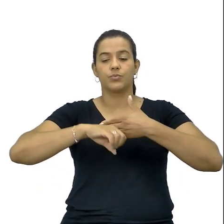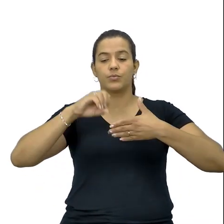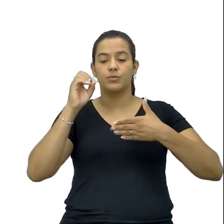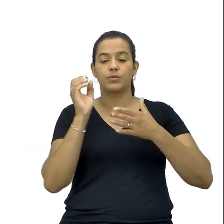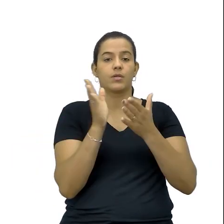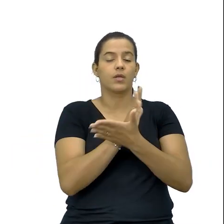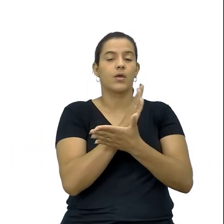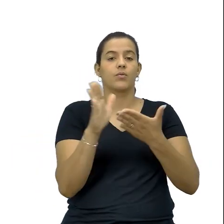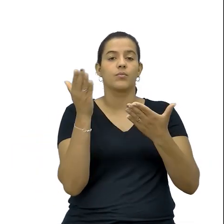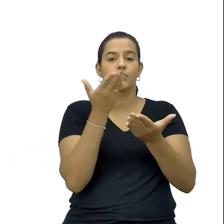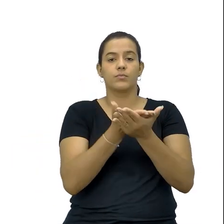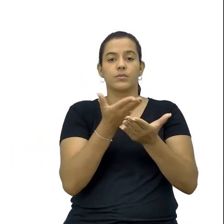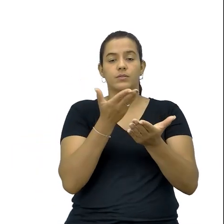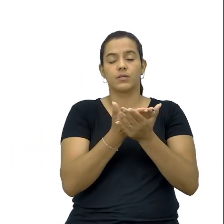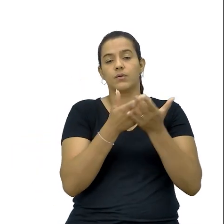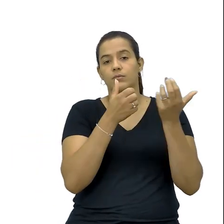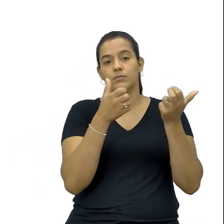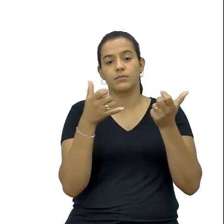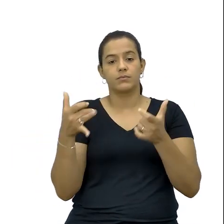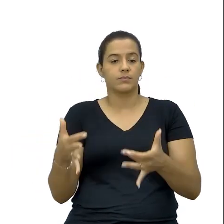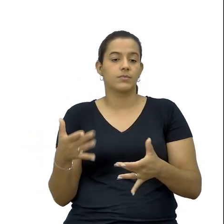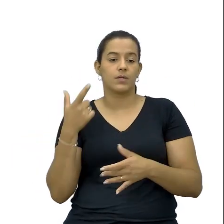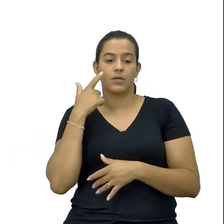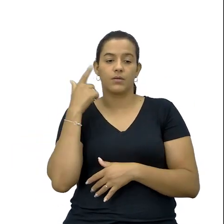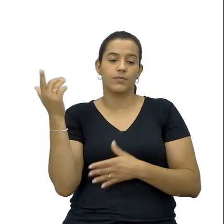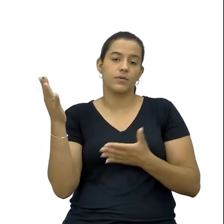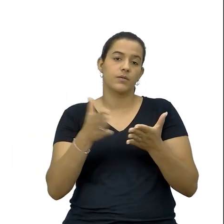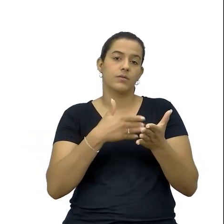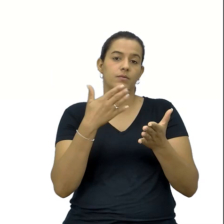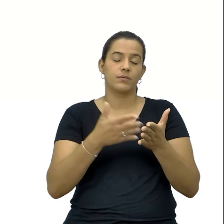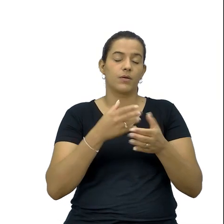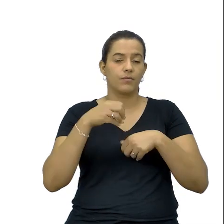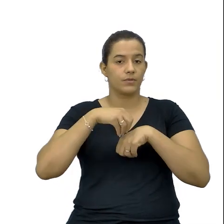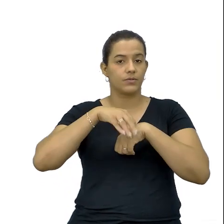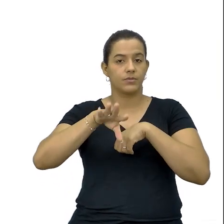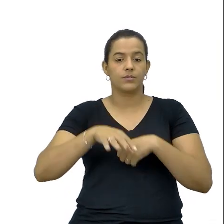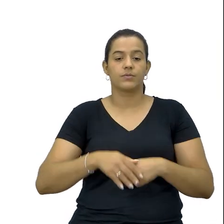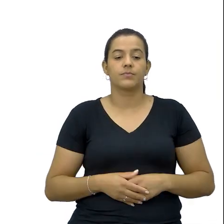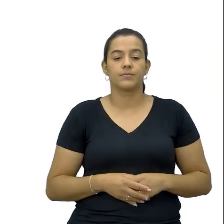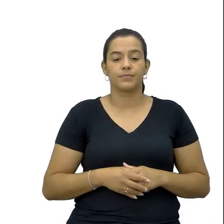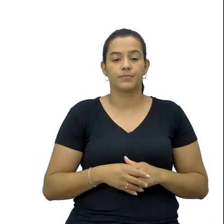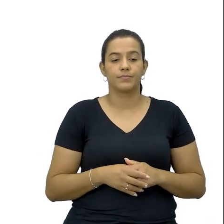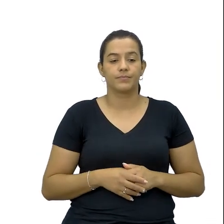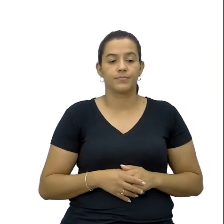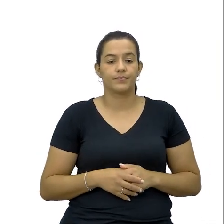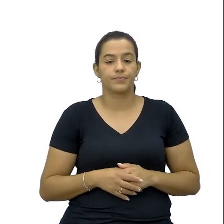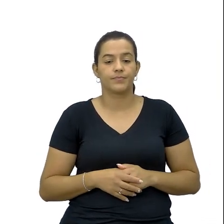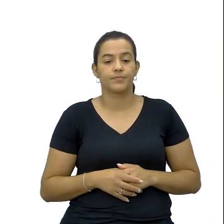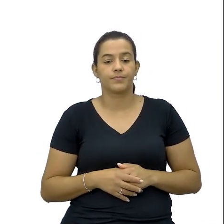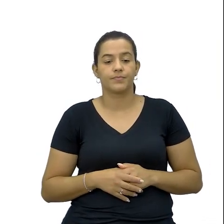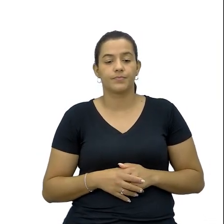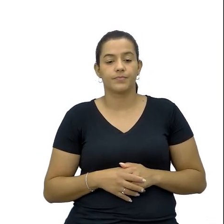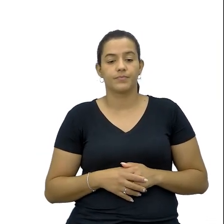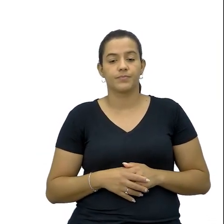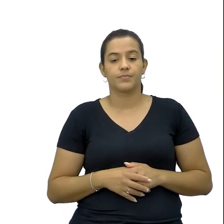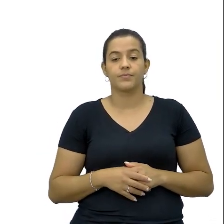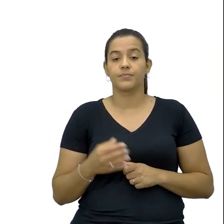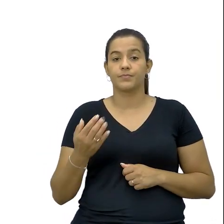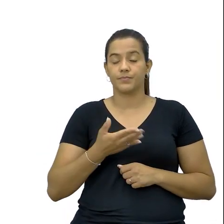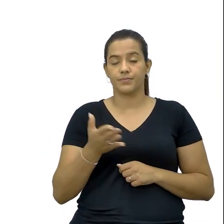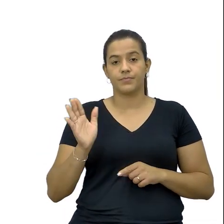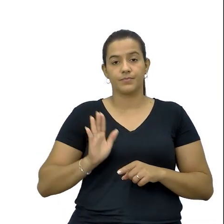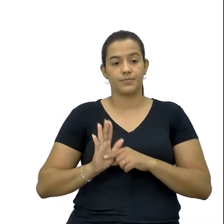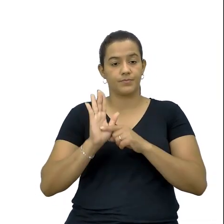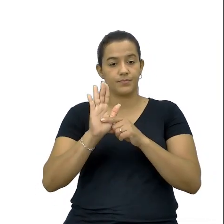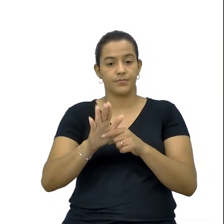aulas, né? Sobre trabalhando com esses cadernos, então aqui fica a sugestão. Nós temos aí para estar nos